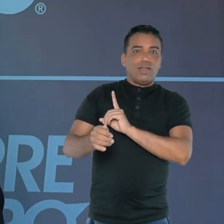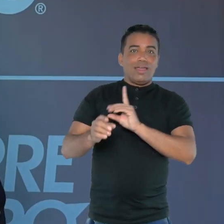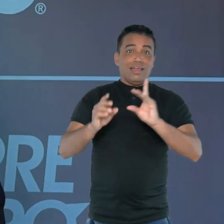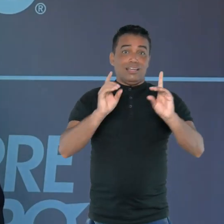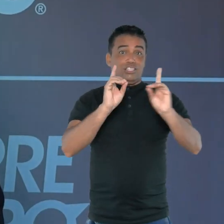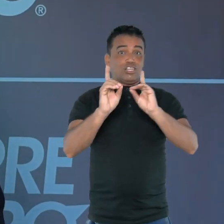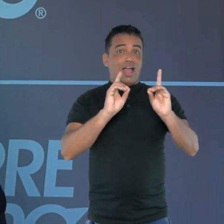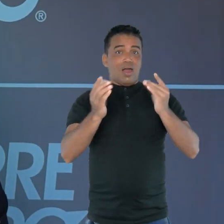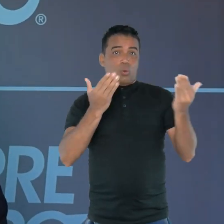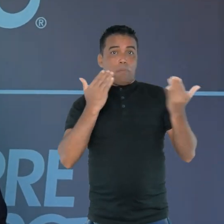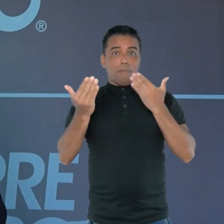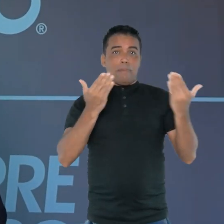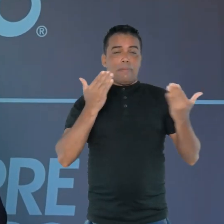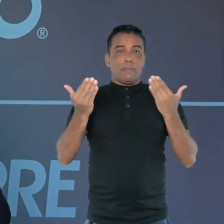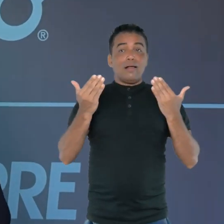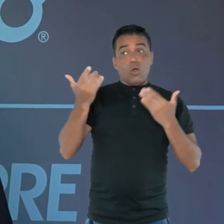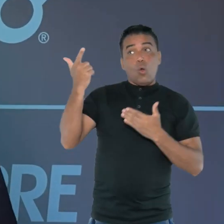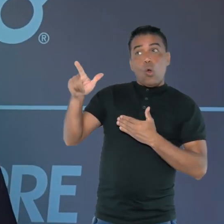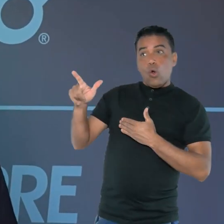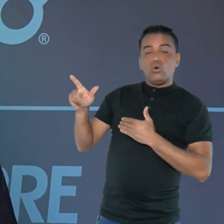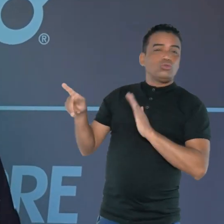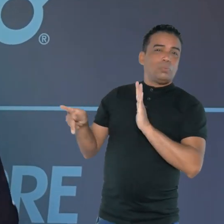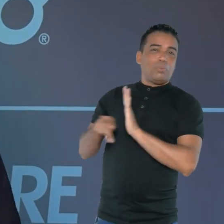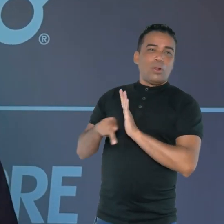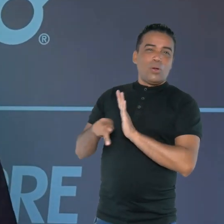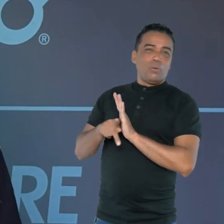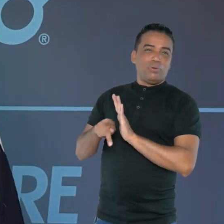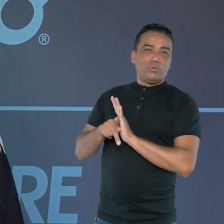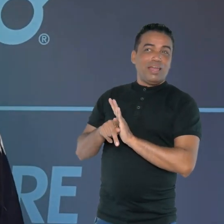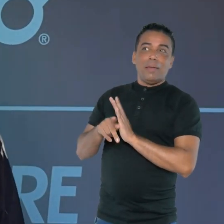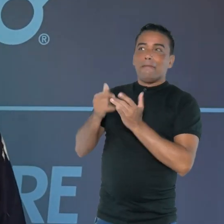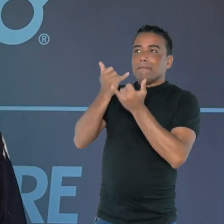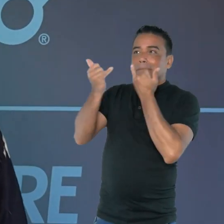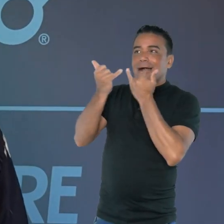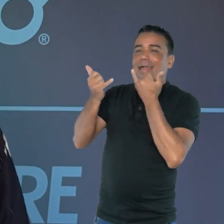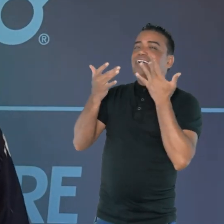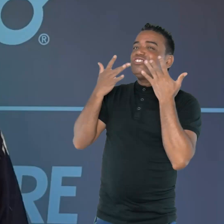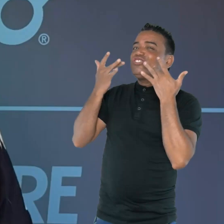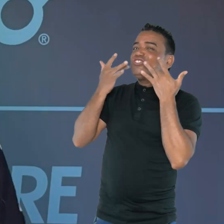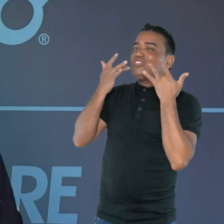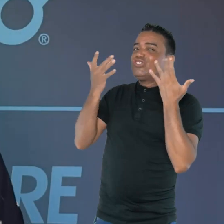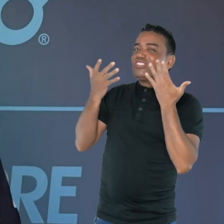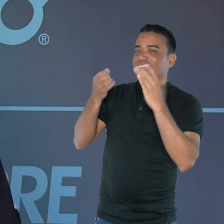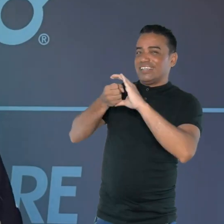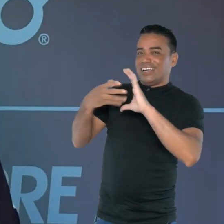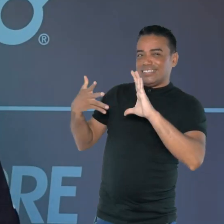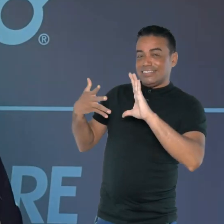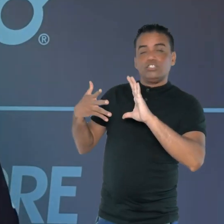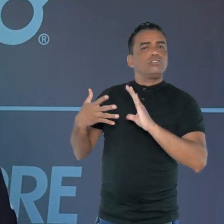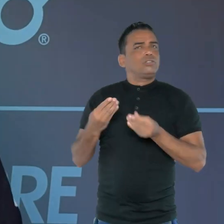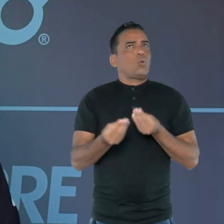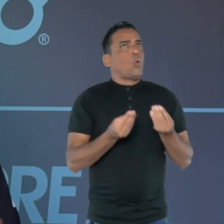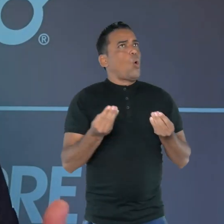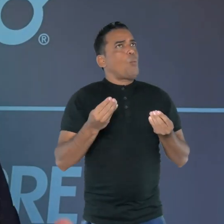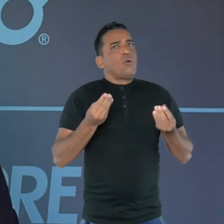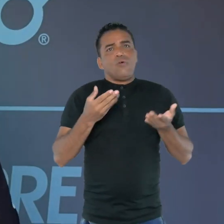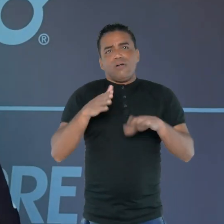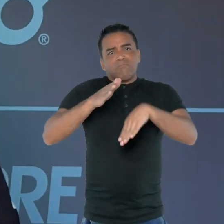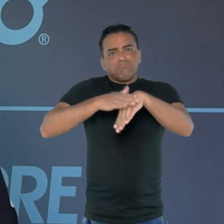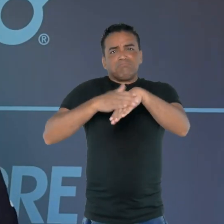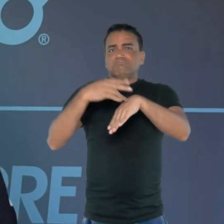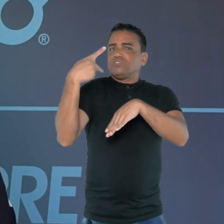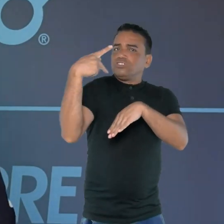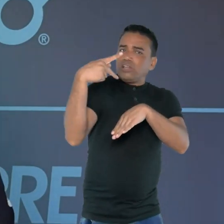outro é escrito como se fosse uma rubrica teatral. Como é que foi para você o desenvolvimento